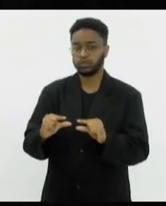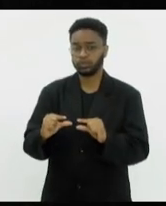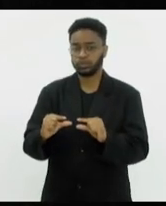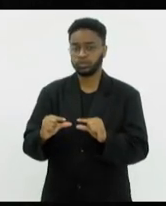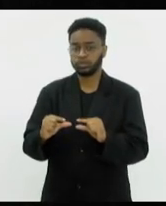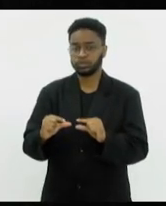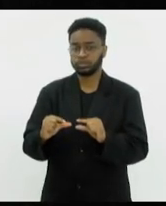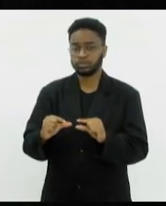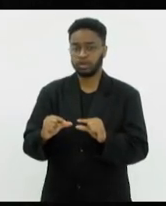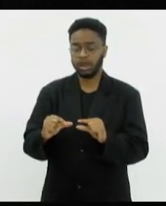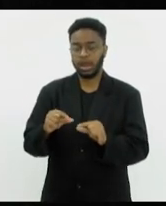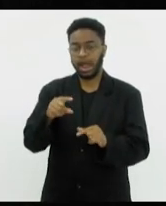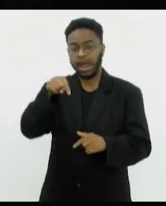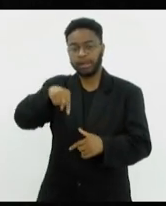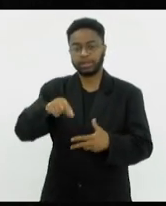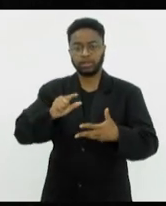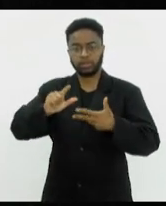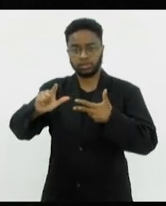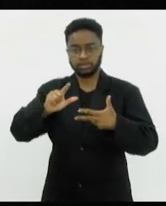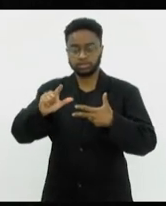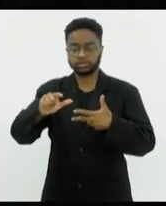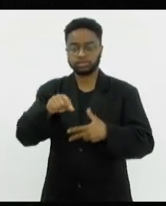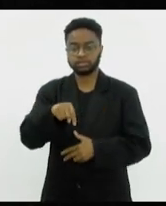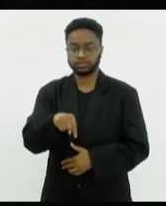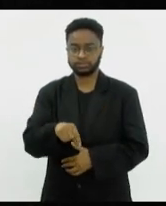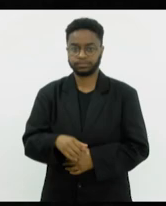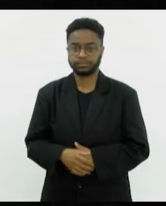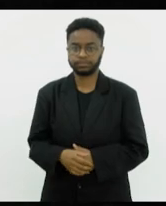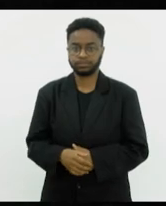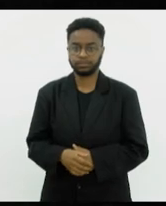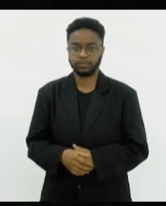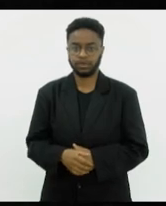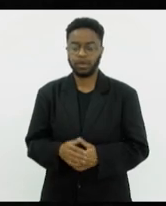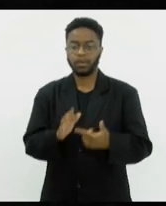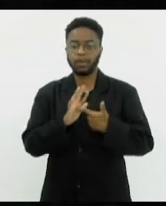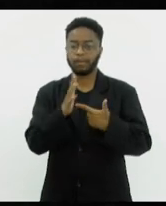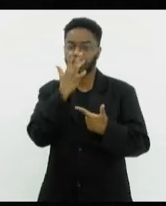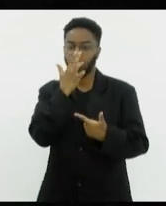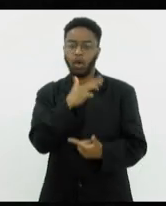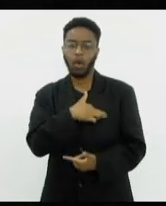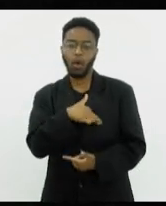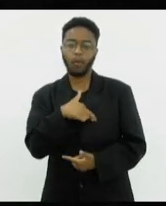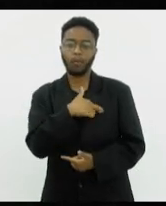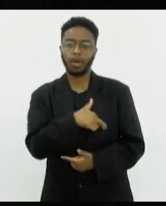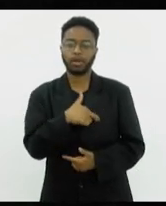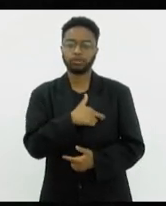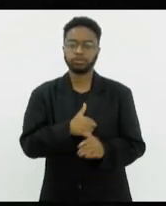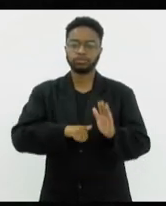figura legislativa desta casa. Romantizam o crime.